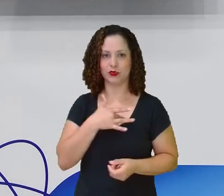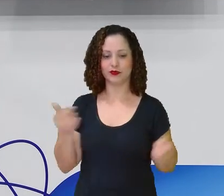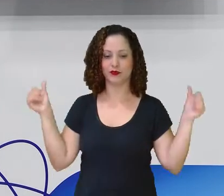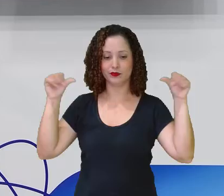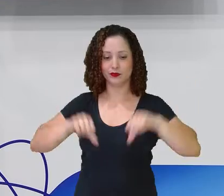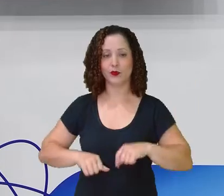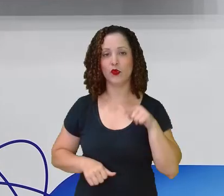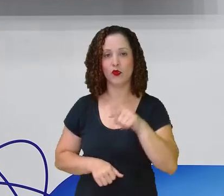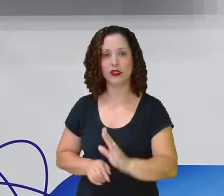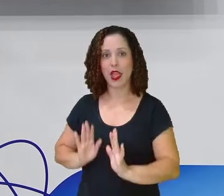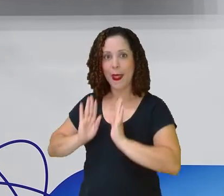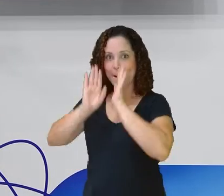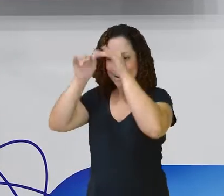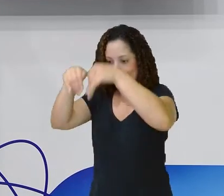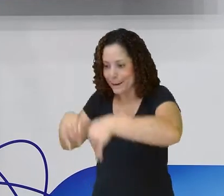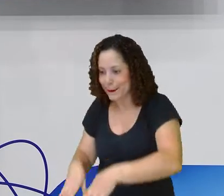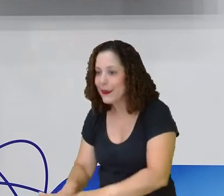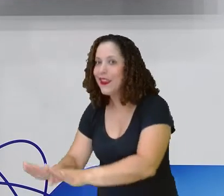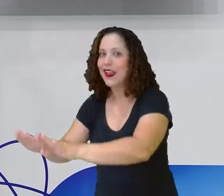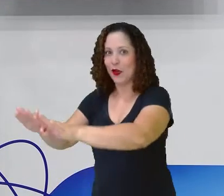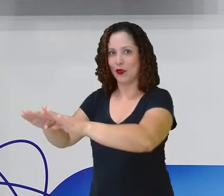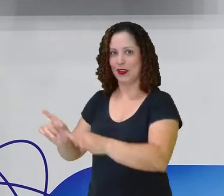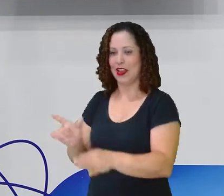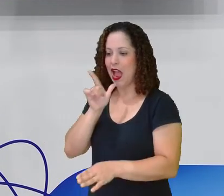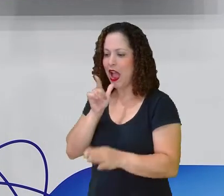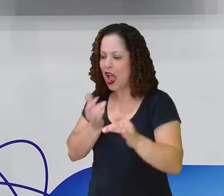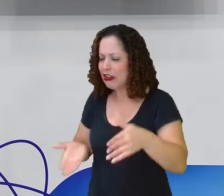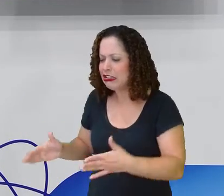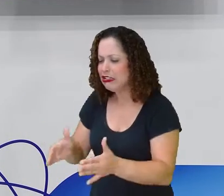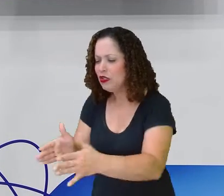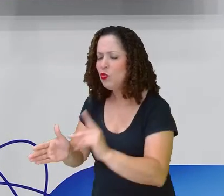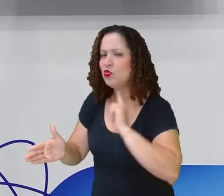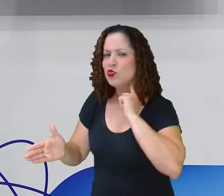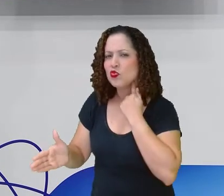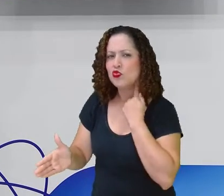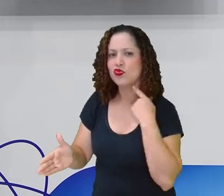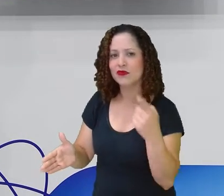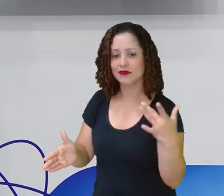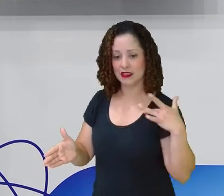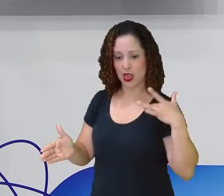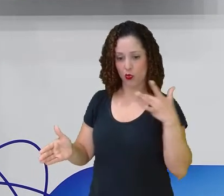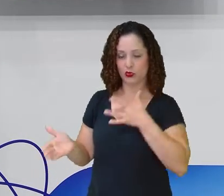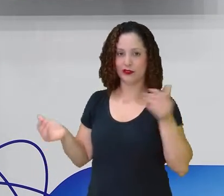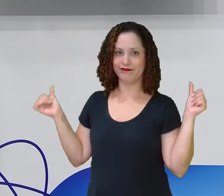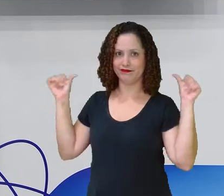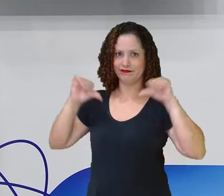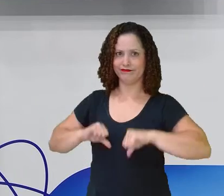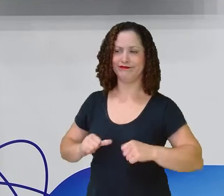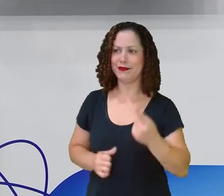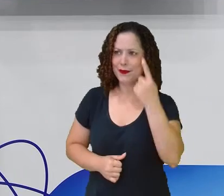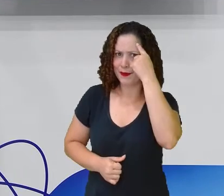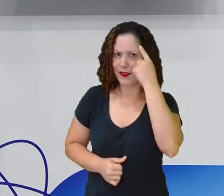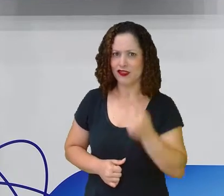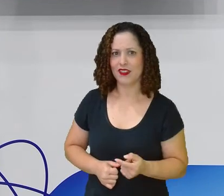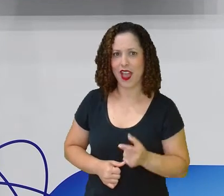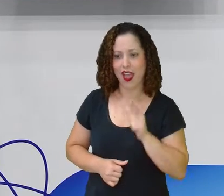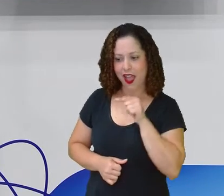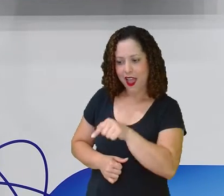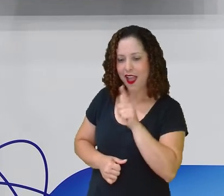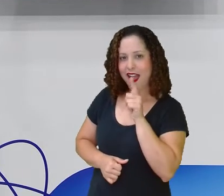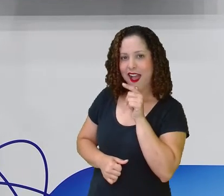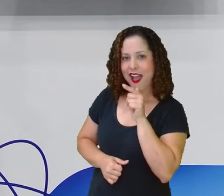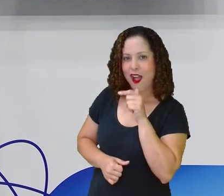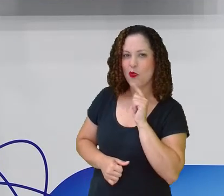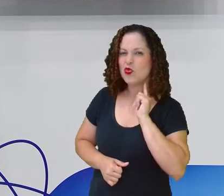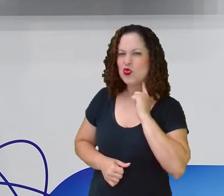no rio e esse rio está poluído, também você pode se prejudicar. Imagina beber a água, por exemplo, que não foi